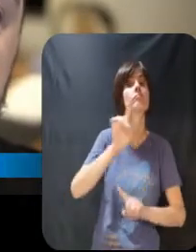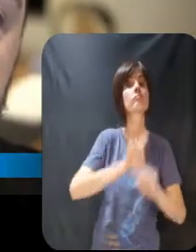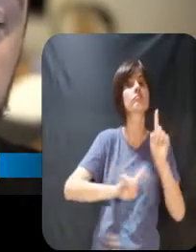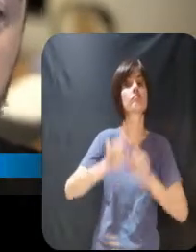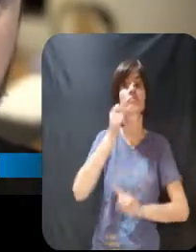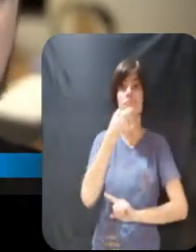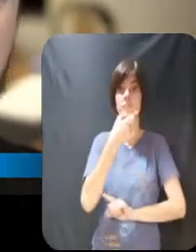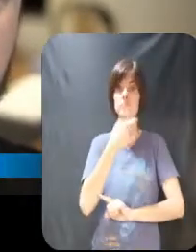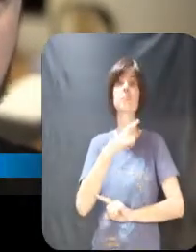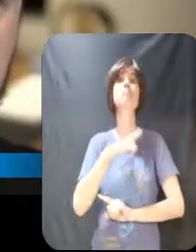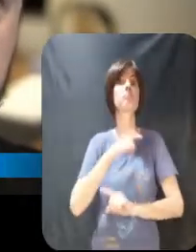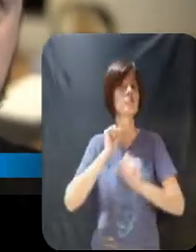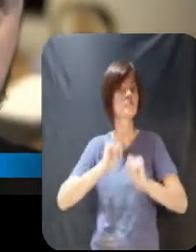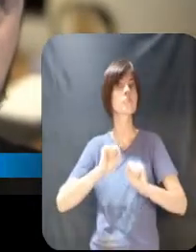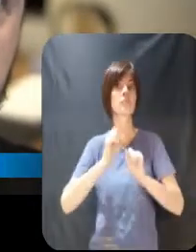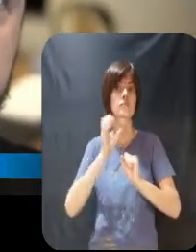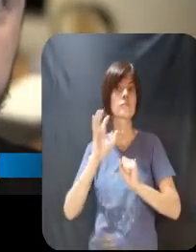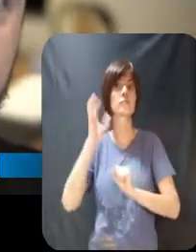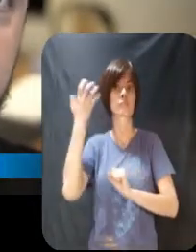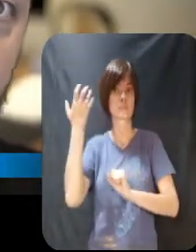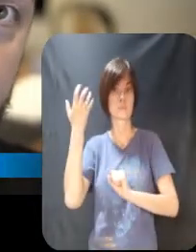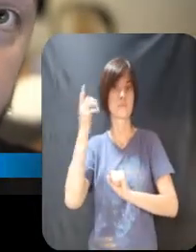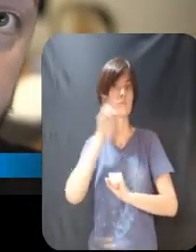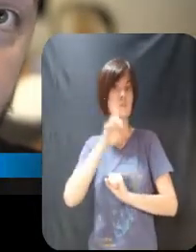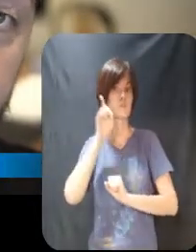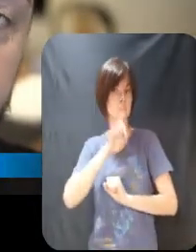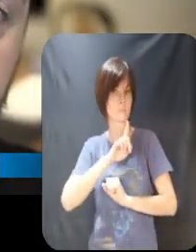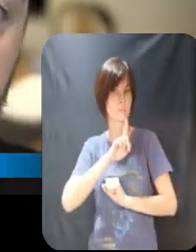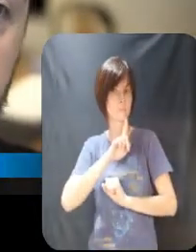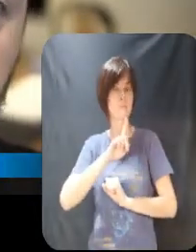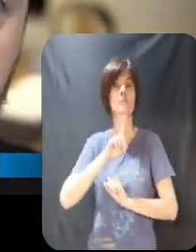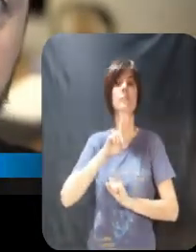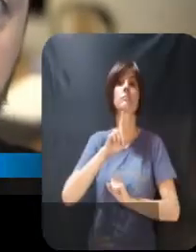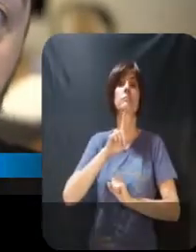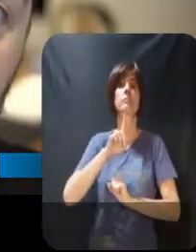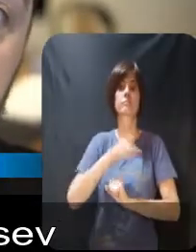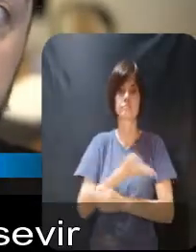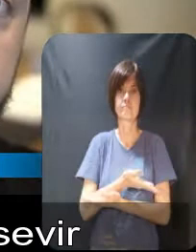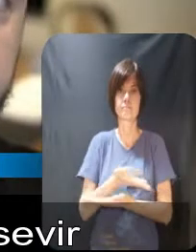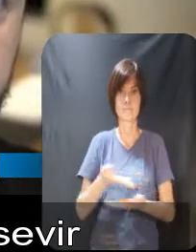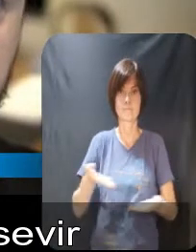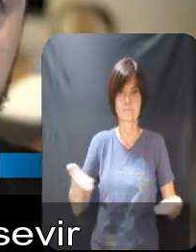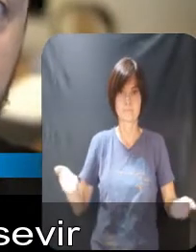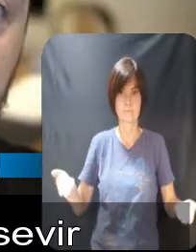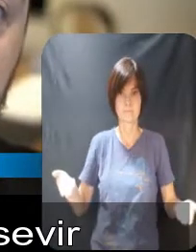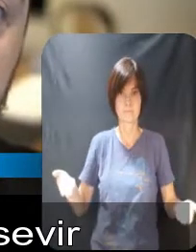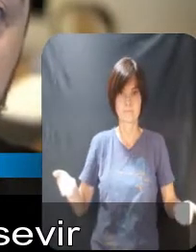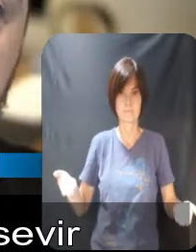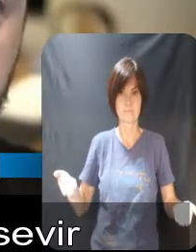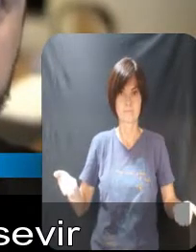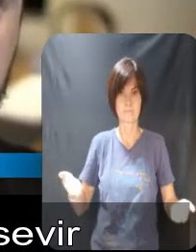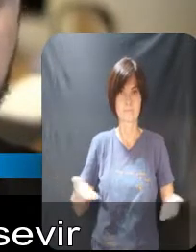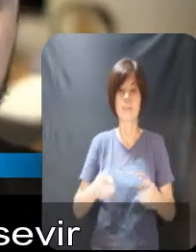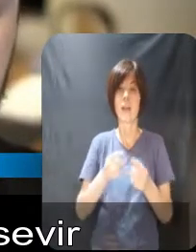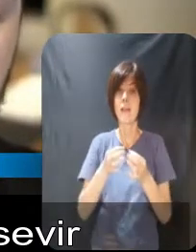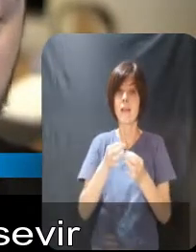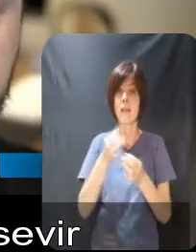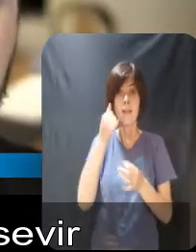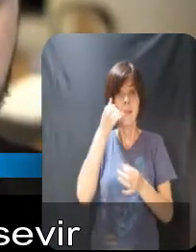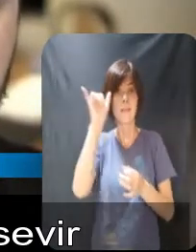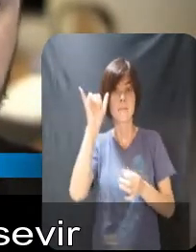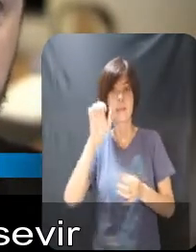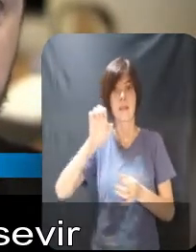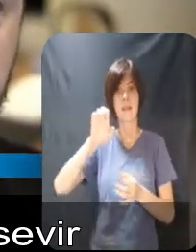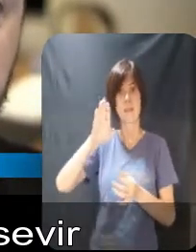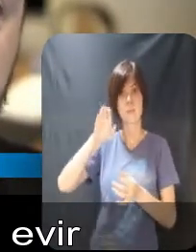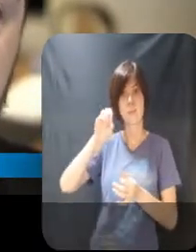o Remdesivir, que é um medicamento anti-ebola, que foi desenvolvido para combater o ebola, mas já tinha sido testado em humanos, a gente já sabe que ele é seguro,